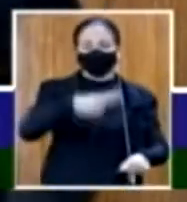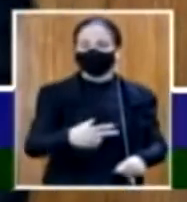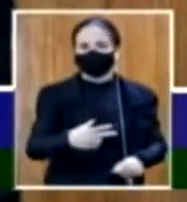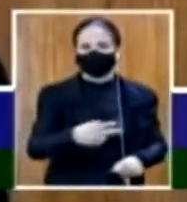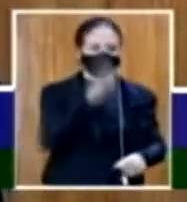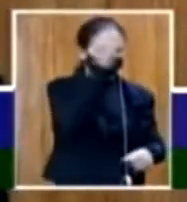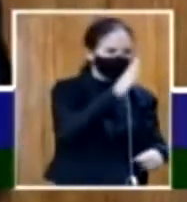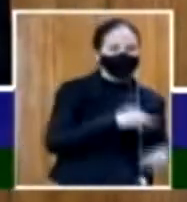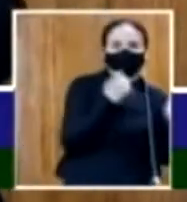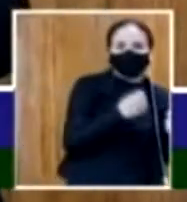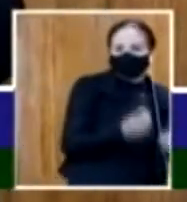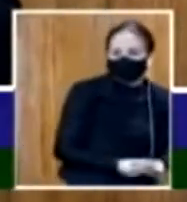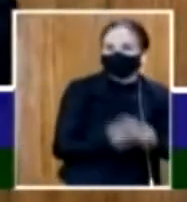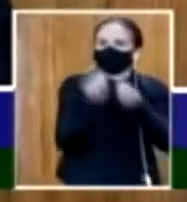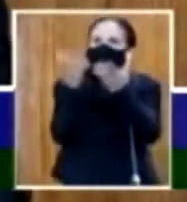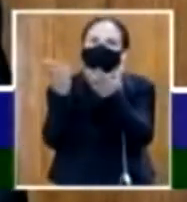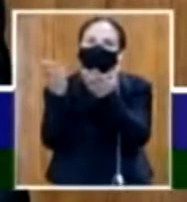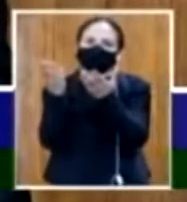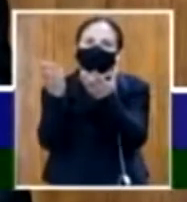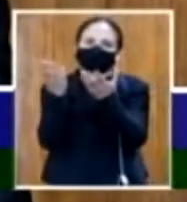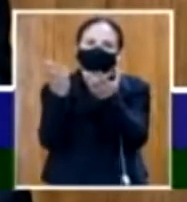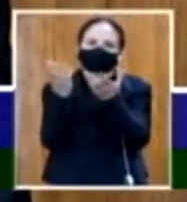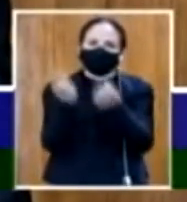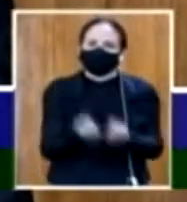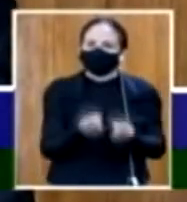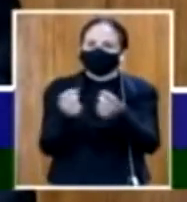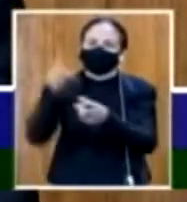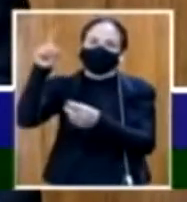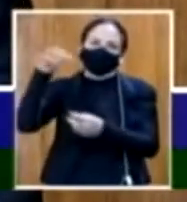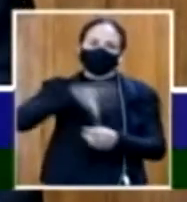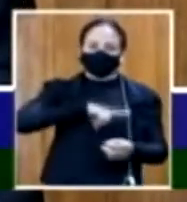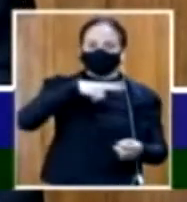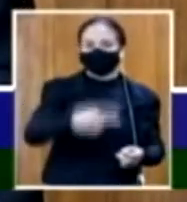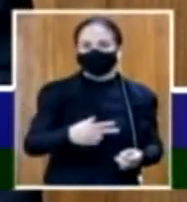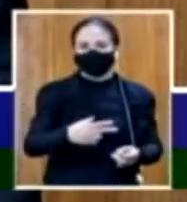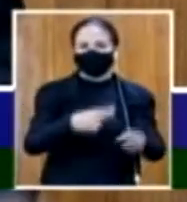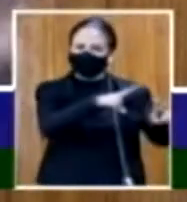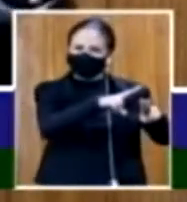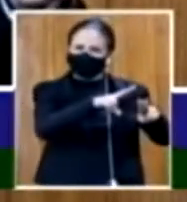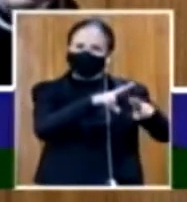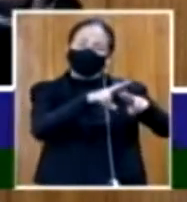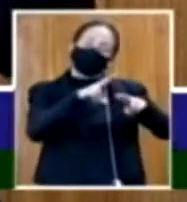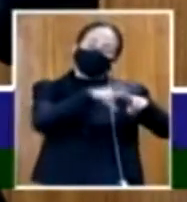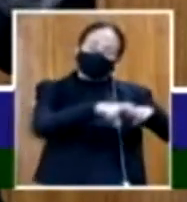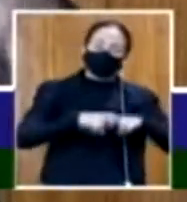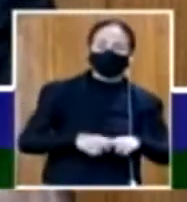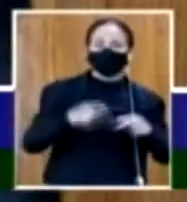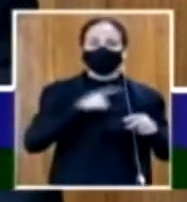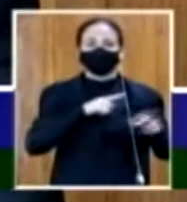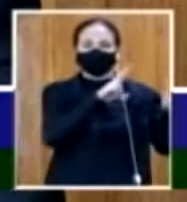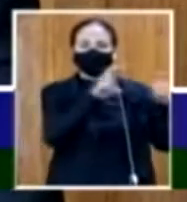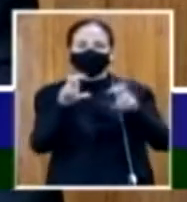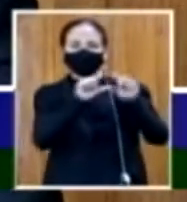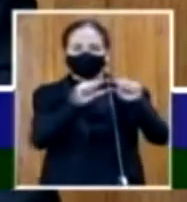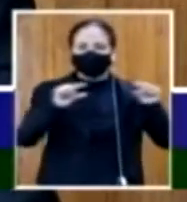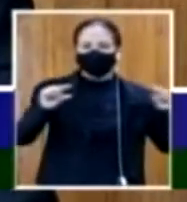para lá. Daí surgiu a expressão 1/5 dos infernos, porque era o quinto, era